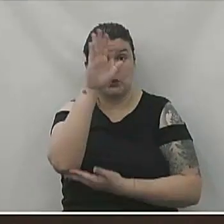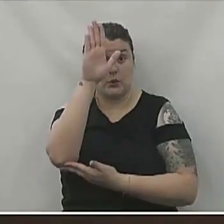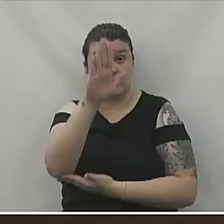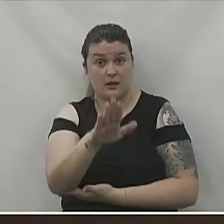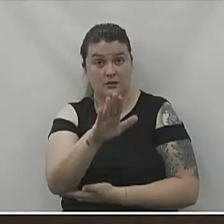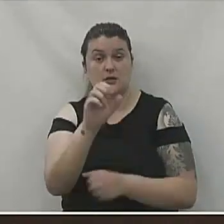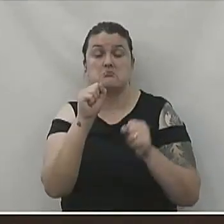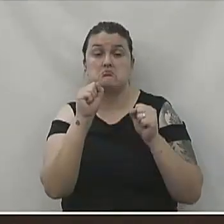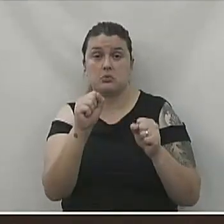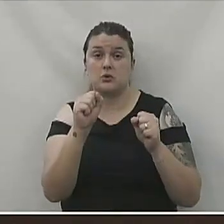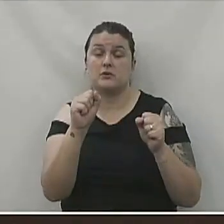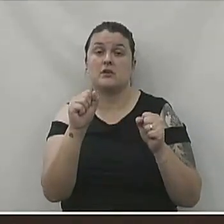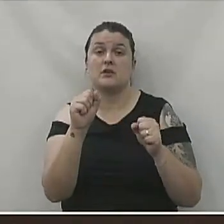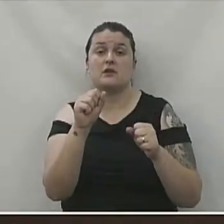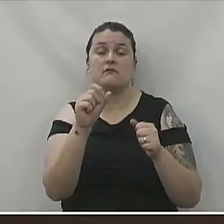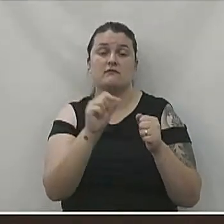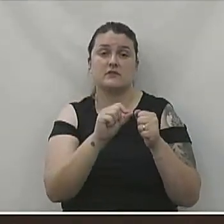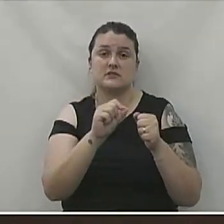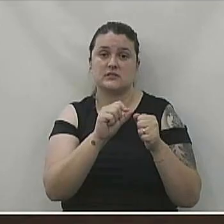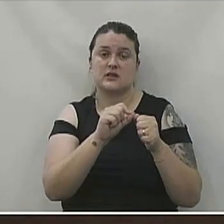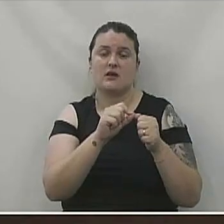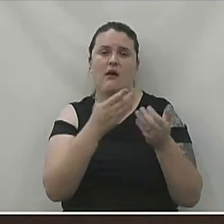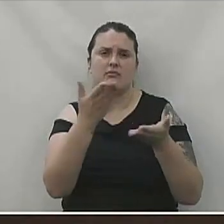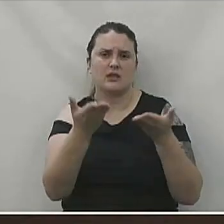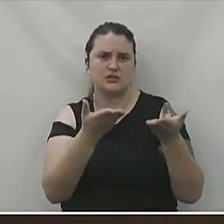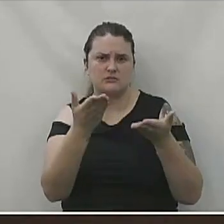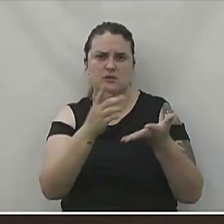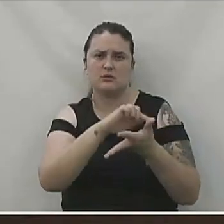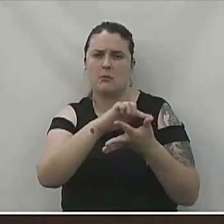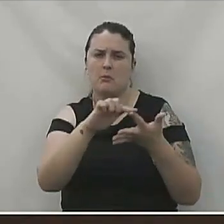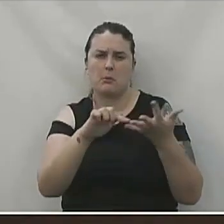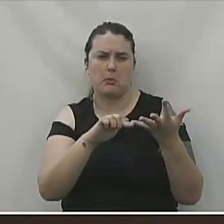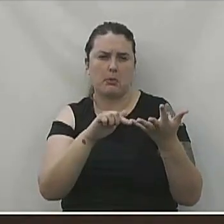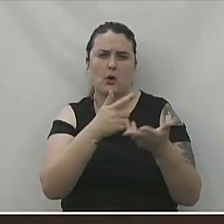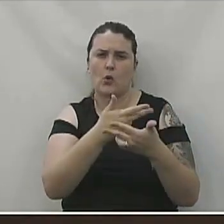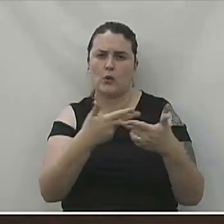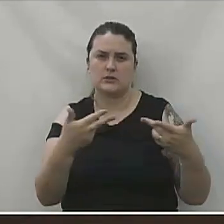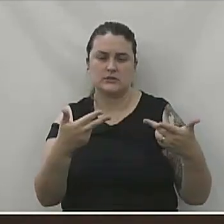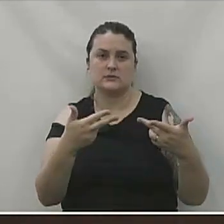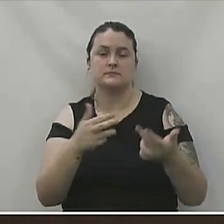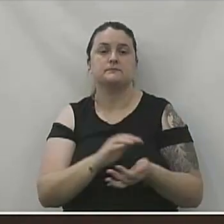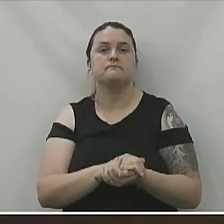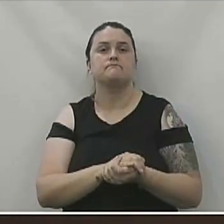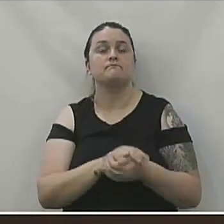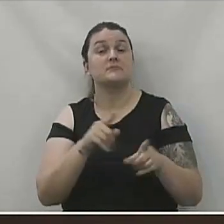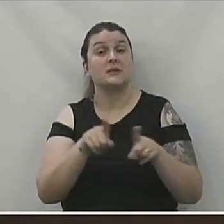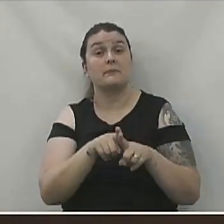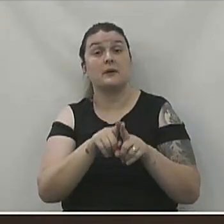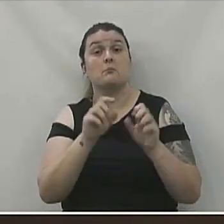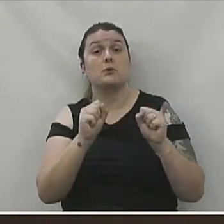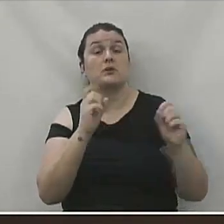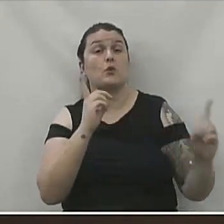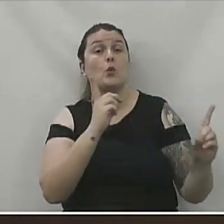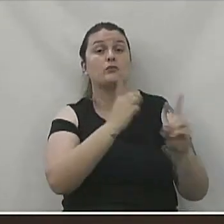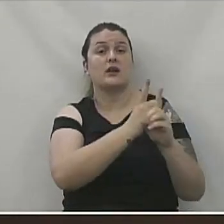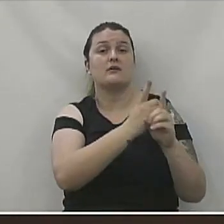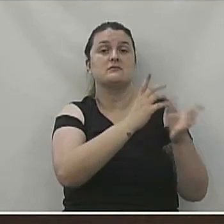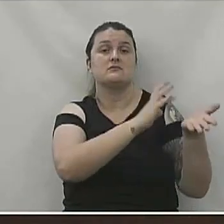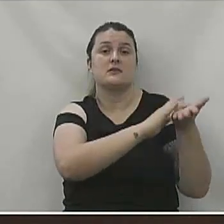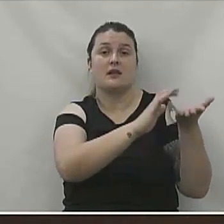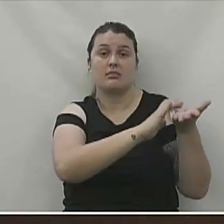tarde puderam estar usufruindo aí em vários serviços e tar lá encontrando e